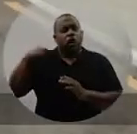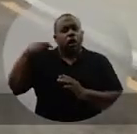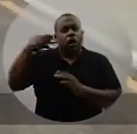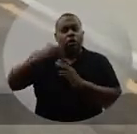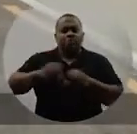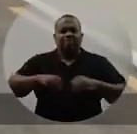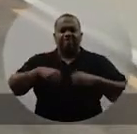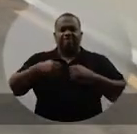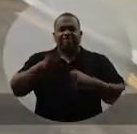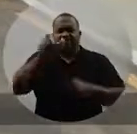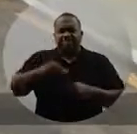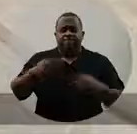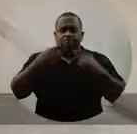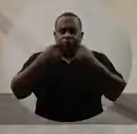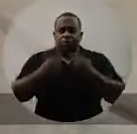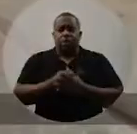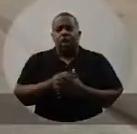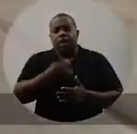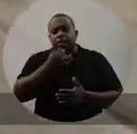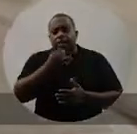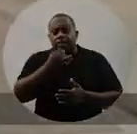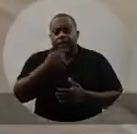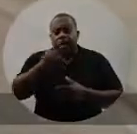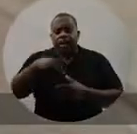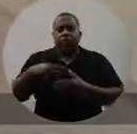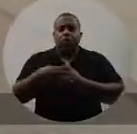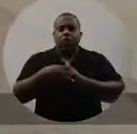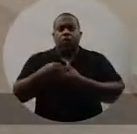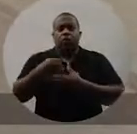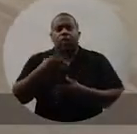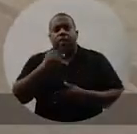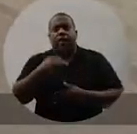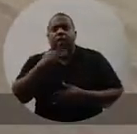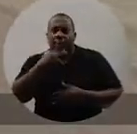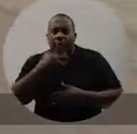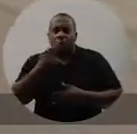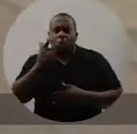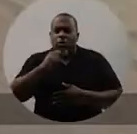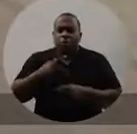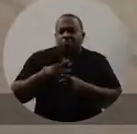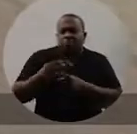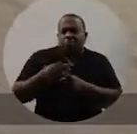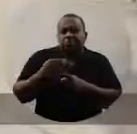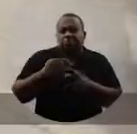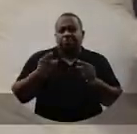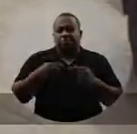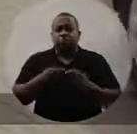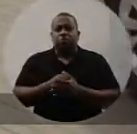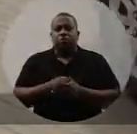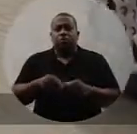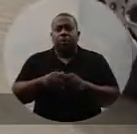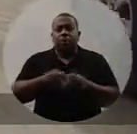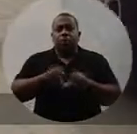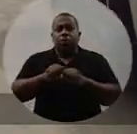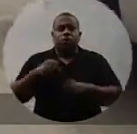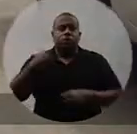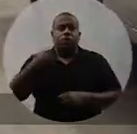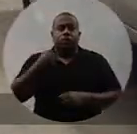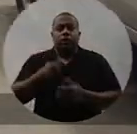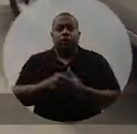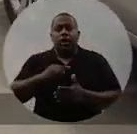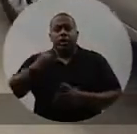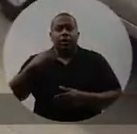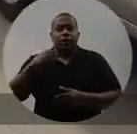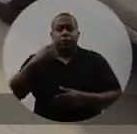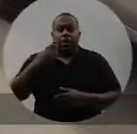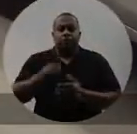de superação de Bruno. Como esse órfão de pai e mãe venceu desafios, se formou em direito,